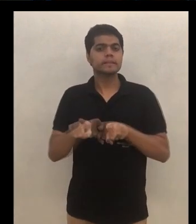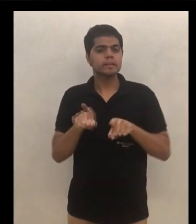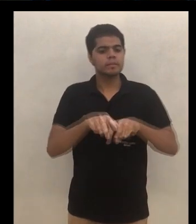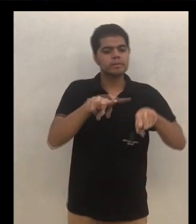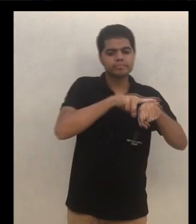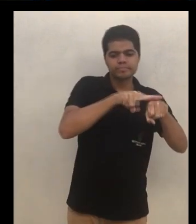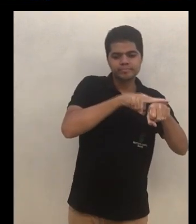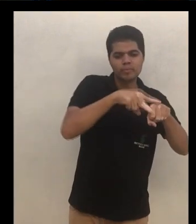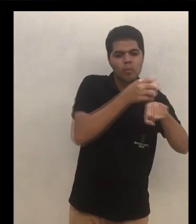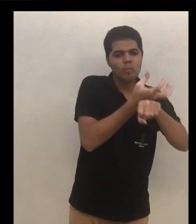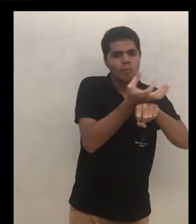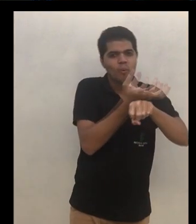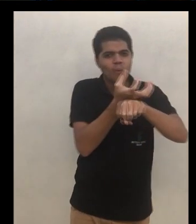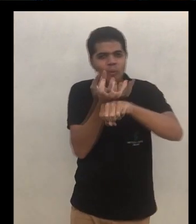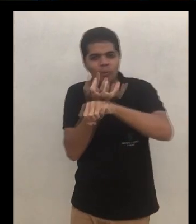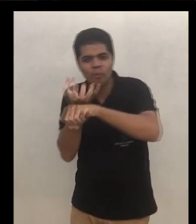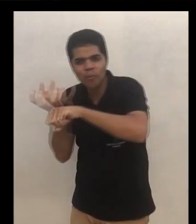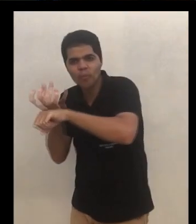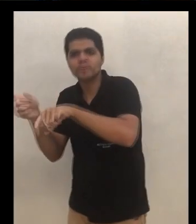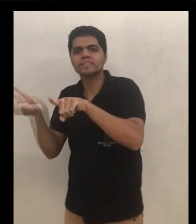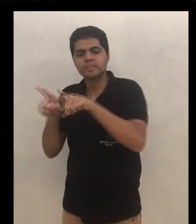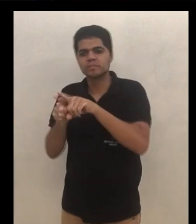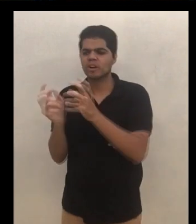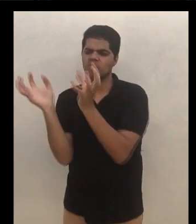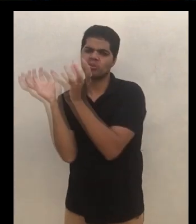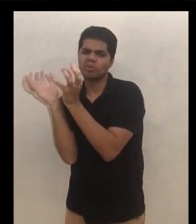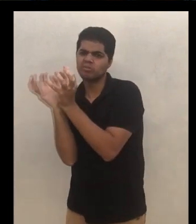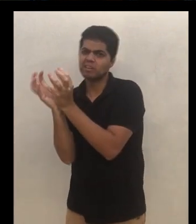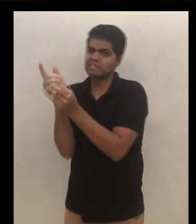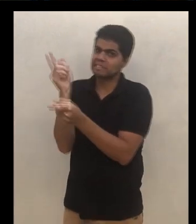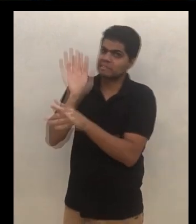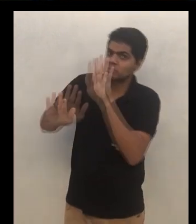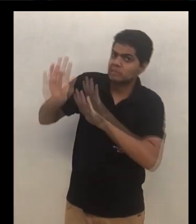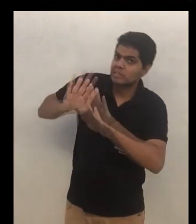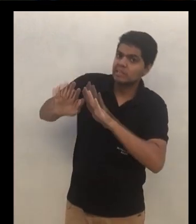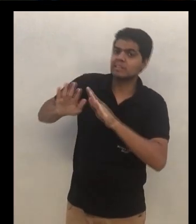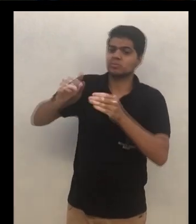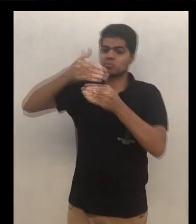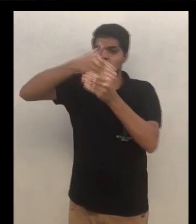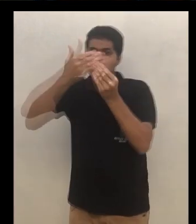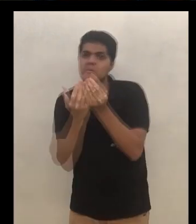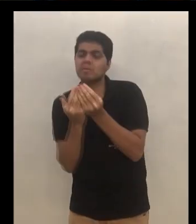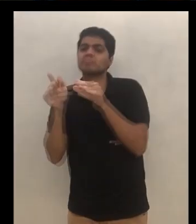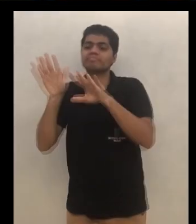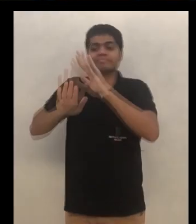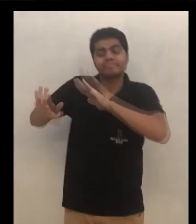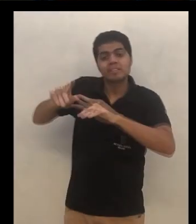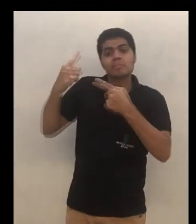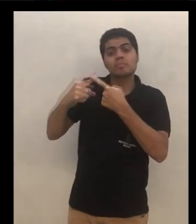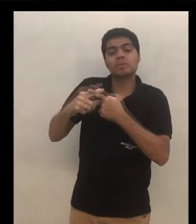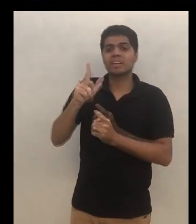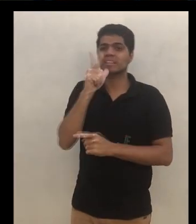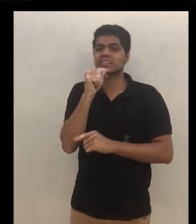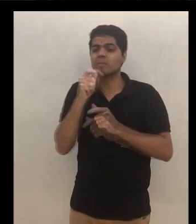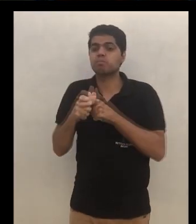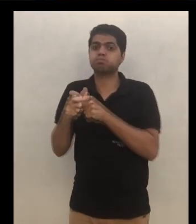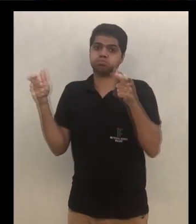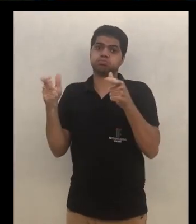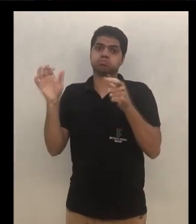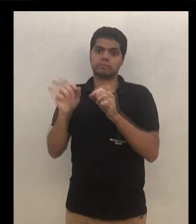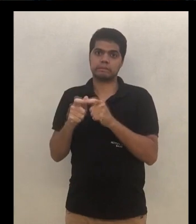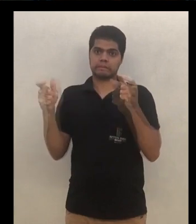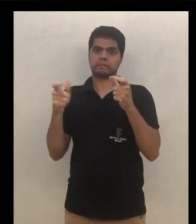o animal gosta muito, tomar cuidado só com a alface e o mamão maduro por causa da umidade, mas você pode oferecer em